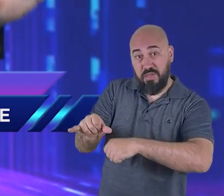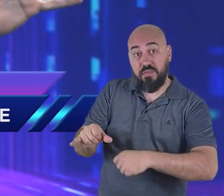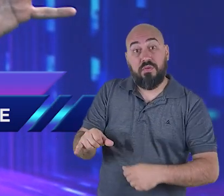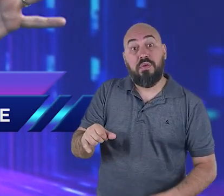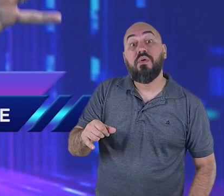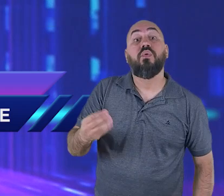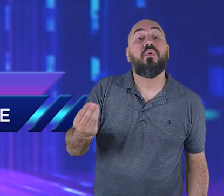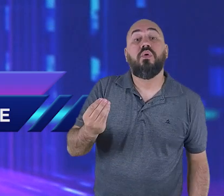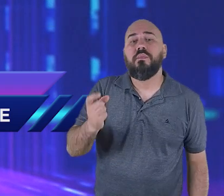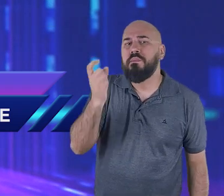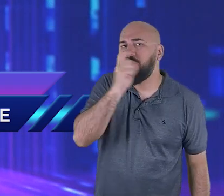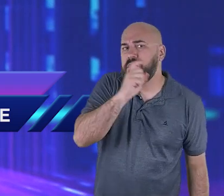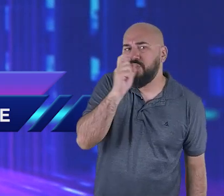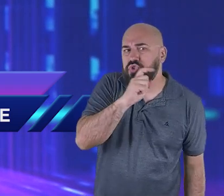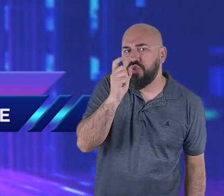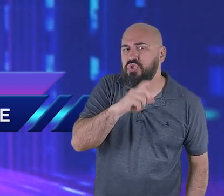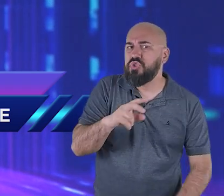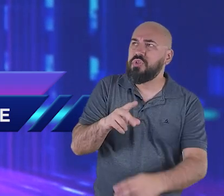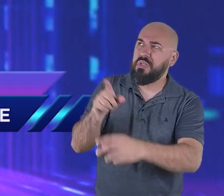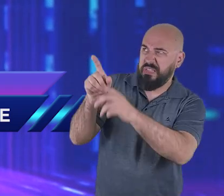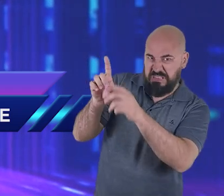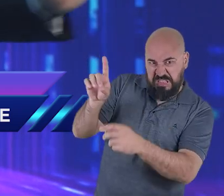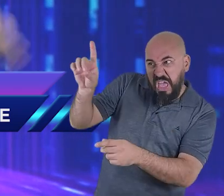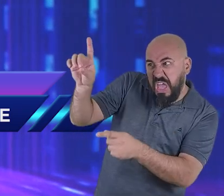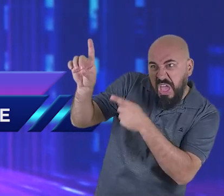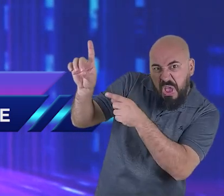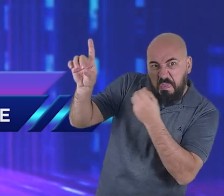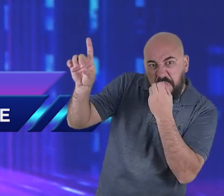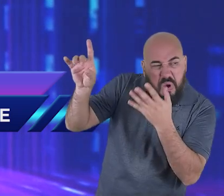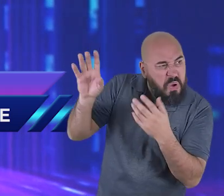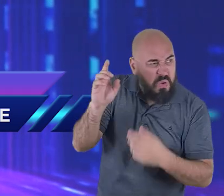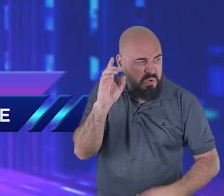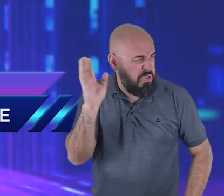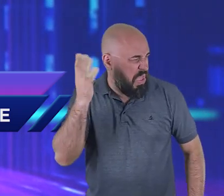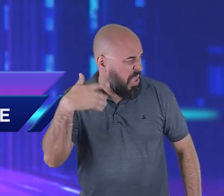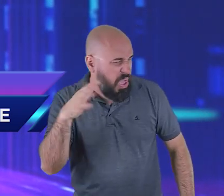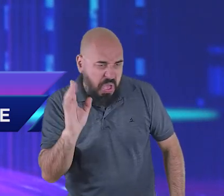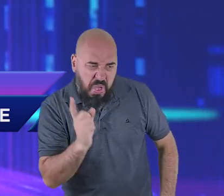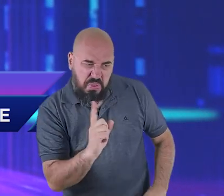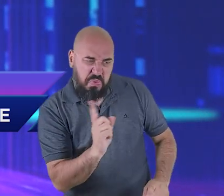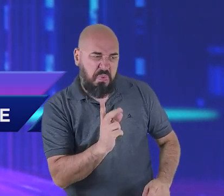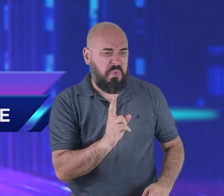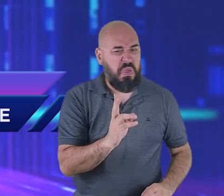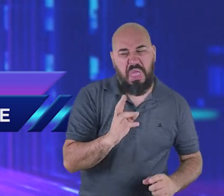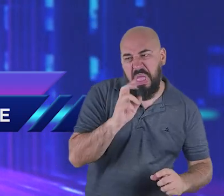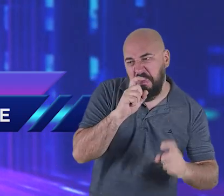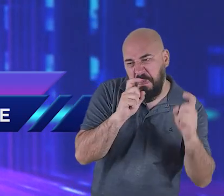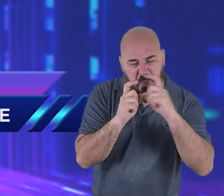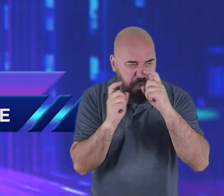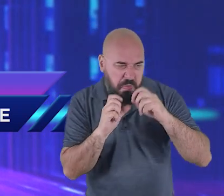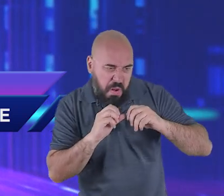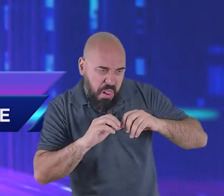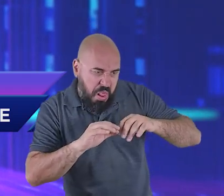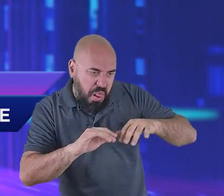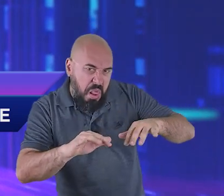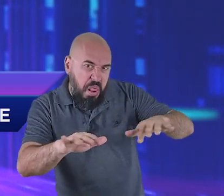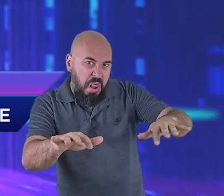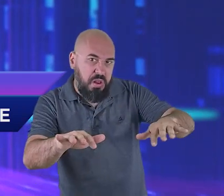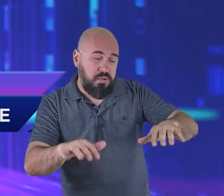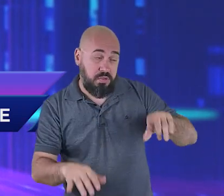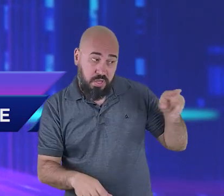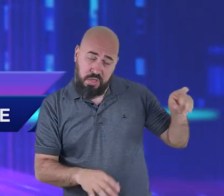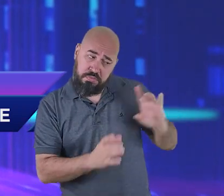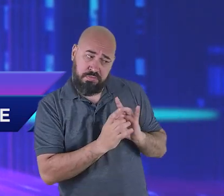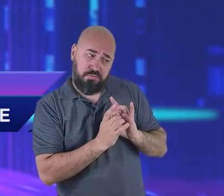espalhar mentiras sobre Deus e o seu governo entre os anjos do céu. Ele era livre para decidir e escolheu